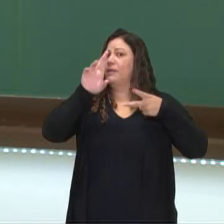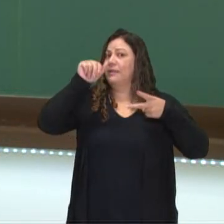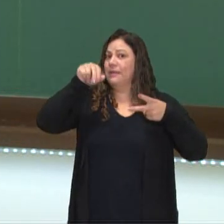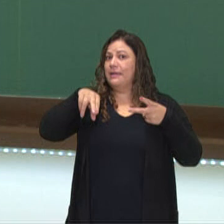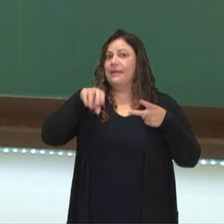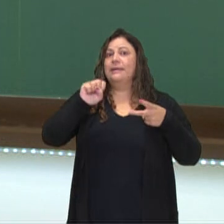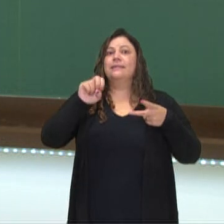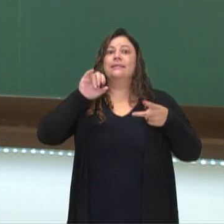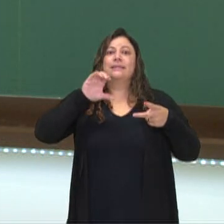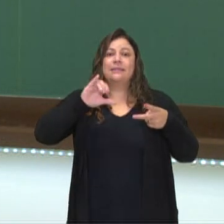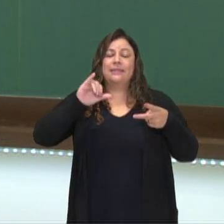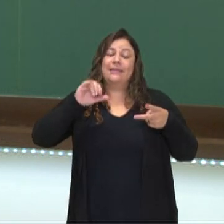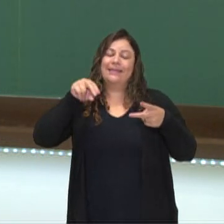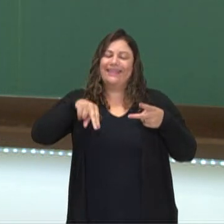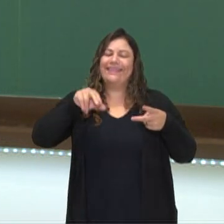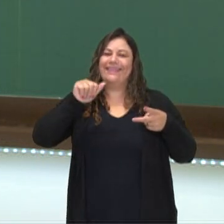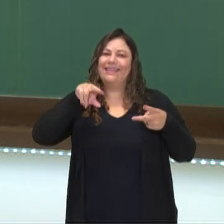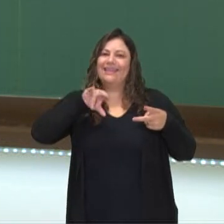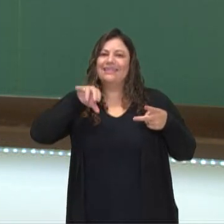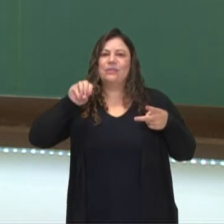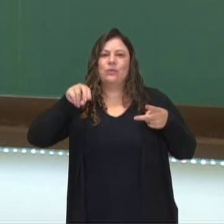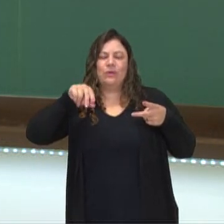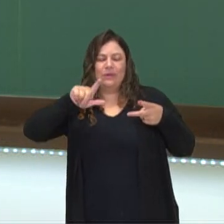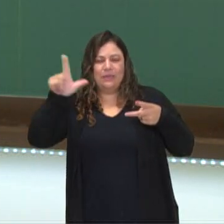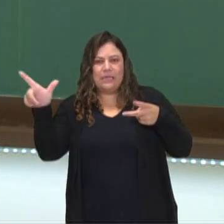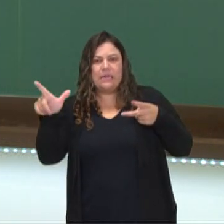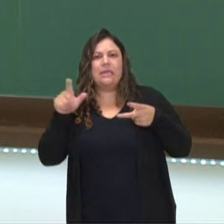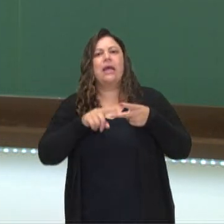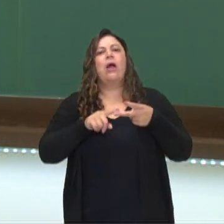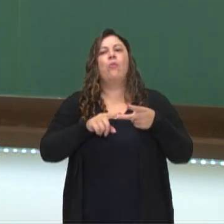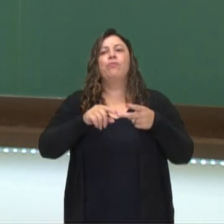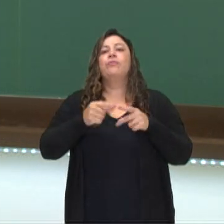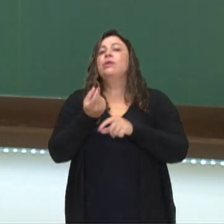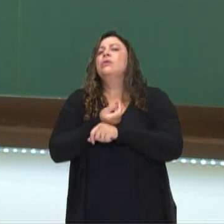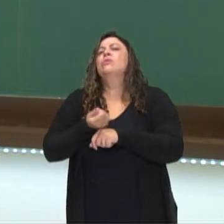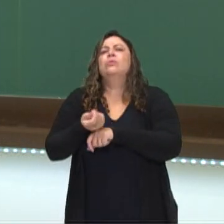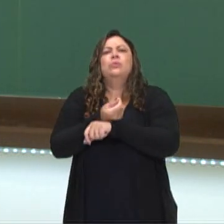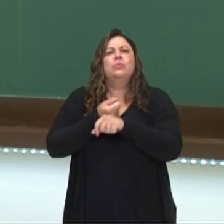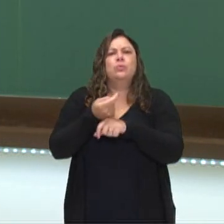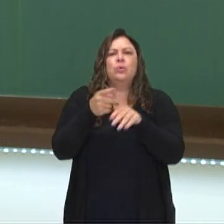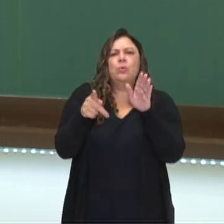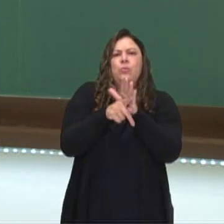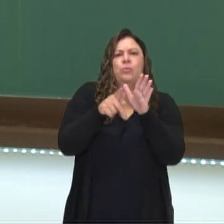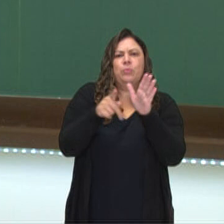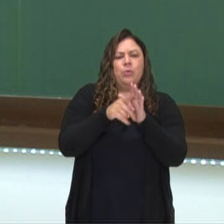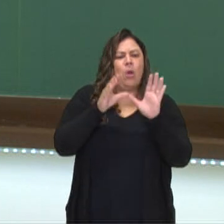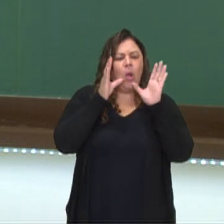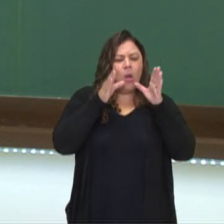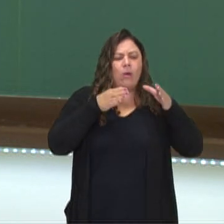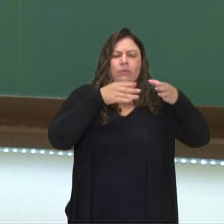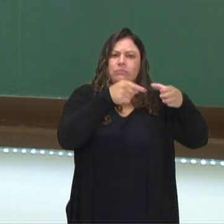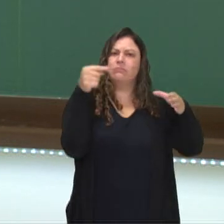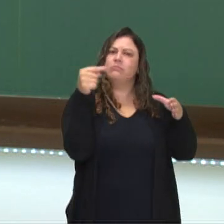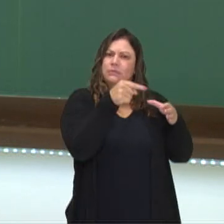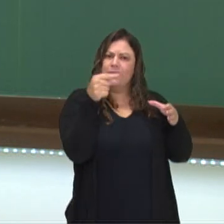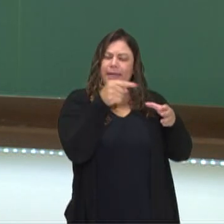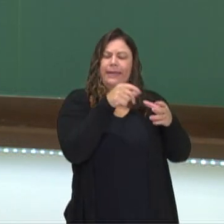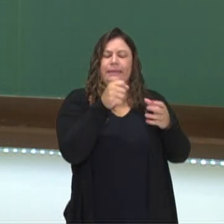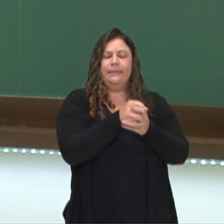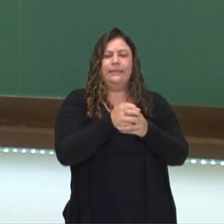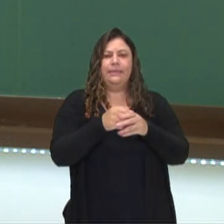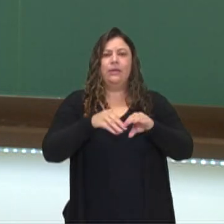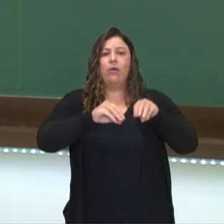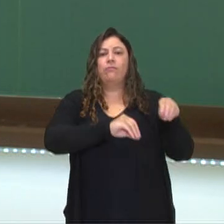que os lucros obtidos pelas filiais das transnacionais geralmente são enviados para o país de origem,